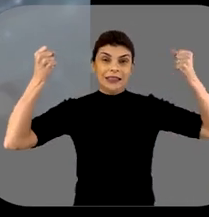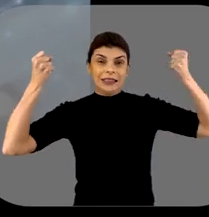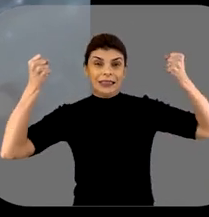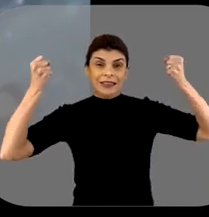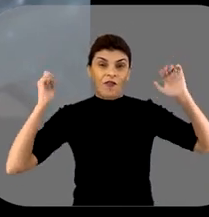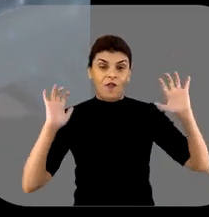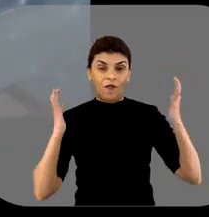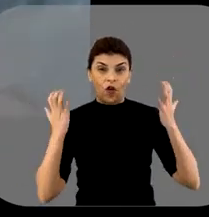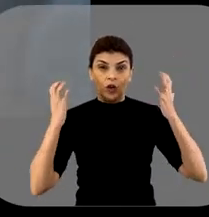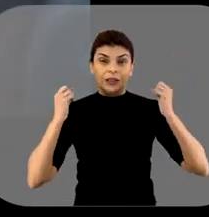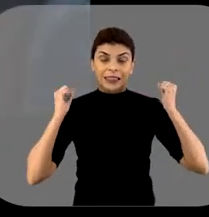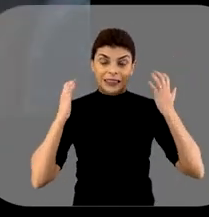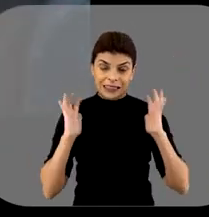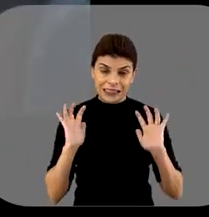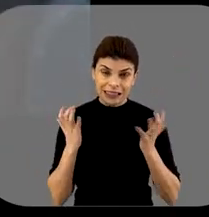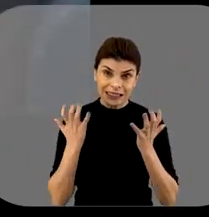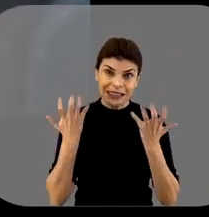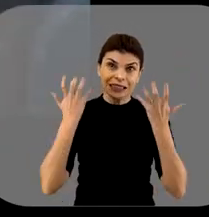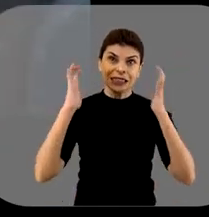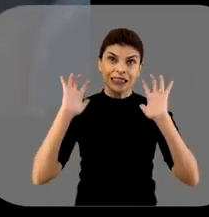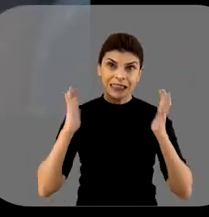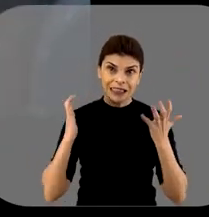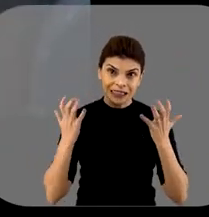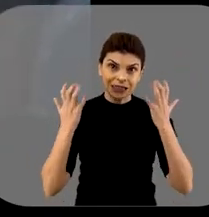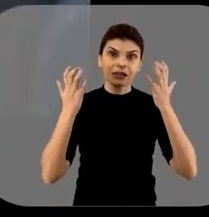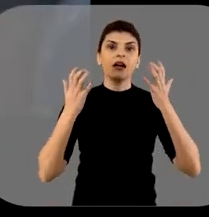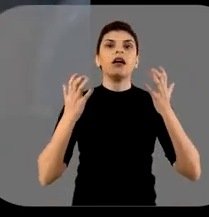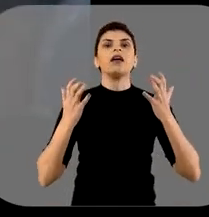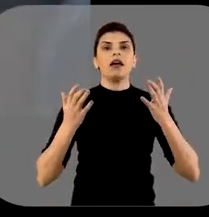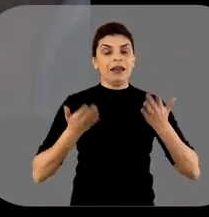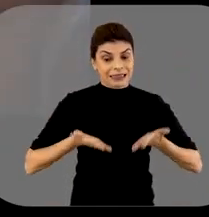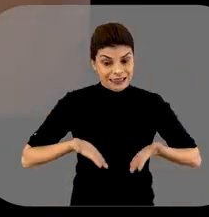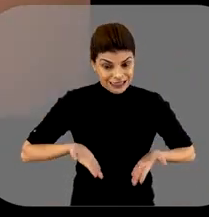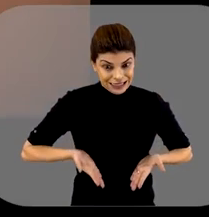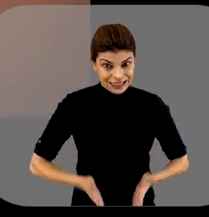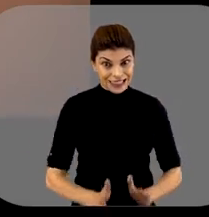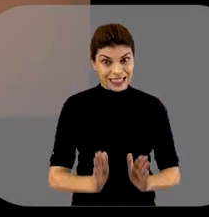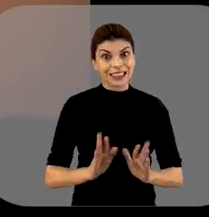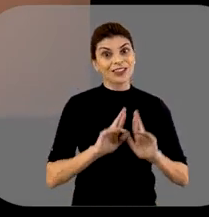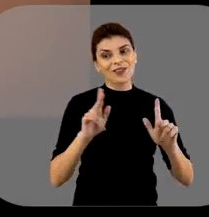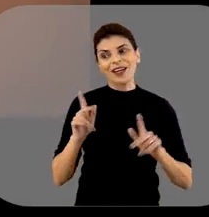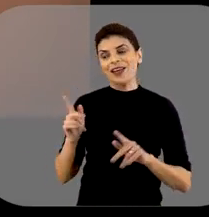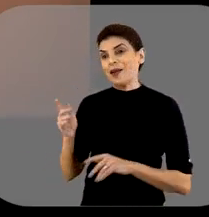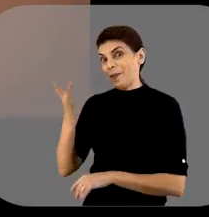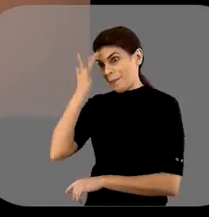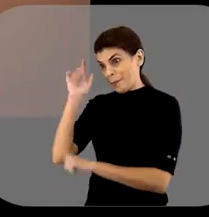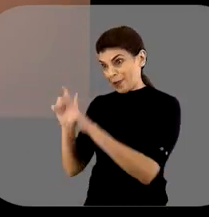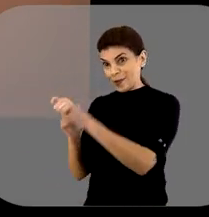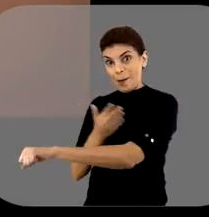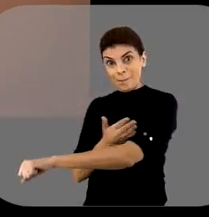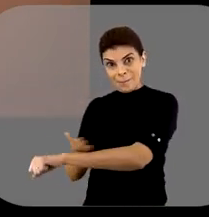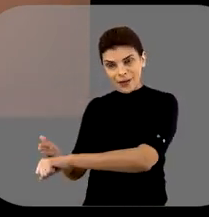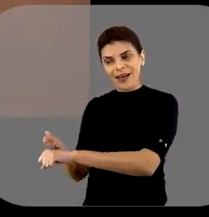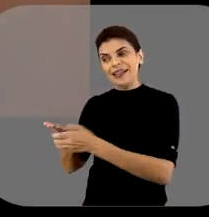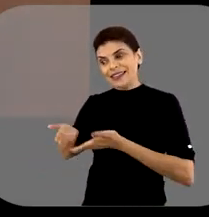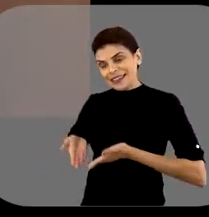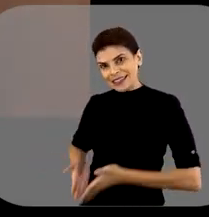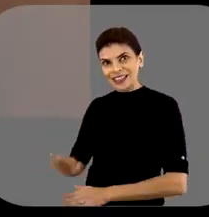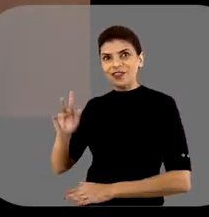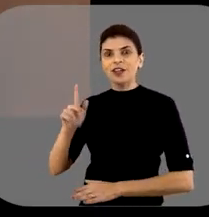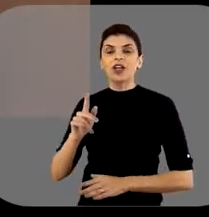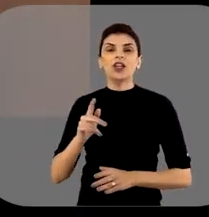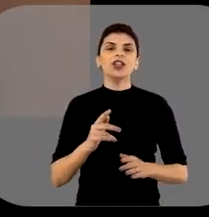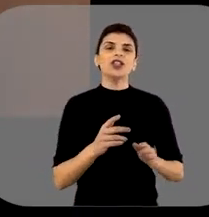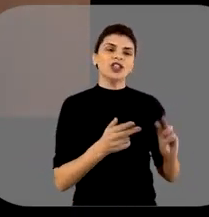Ah, tem um pau pra segurar, fazer força. Branco nasce diferente, né? Branco é diferente. Índio nascendo de